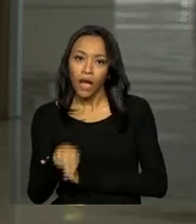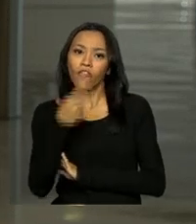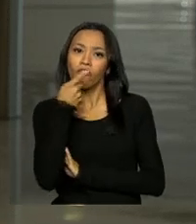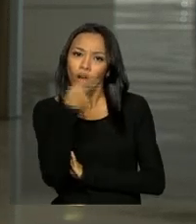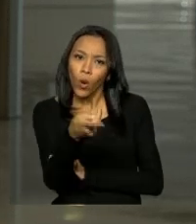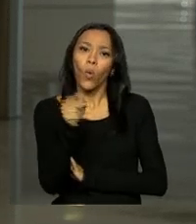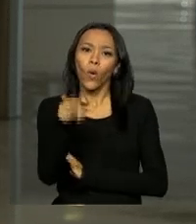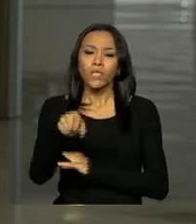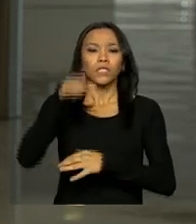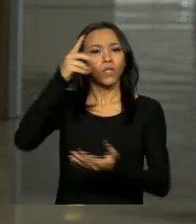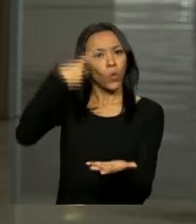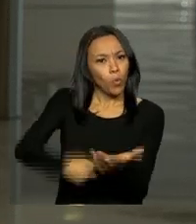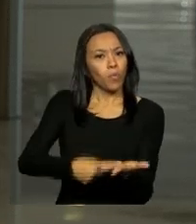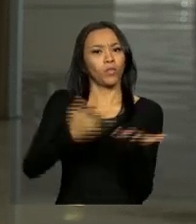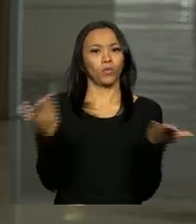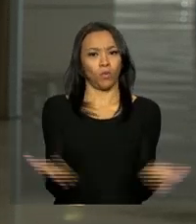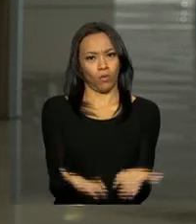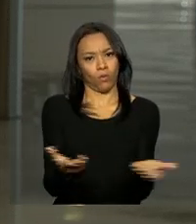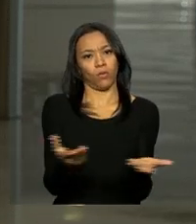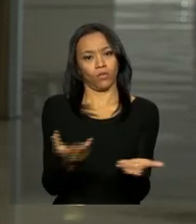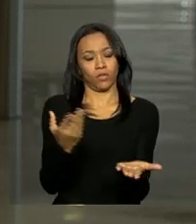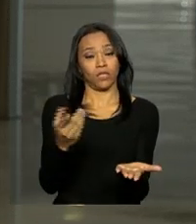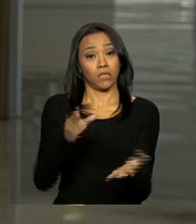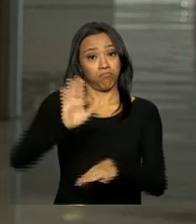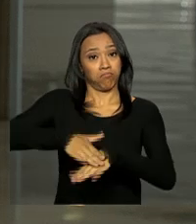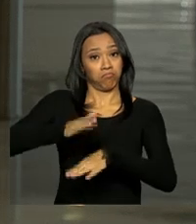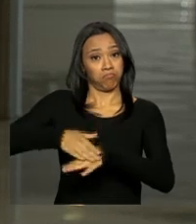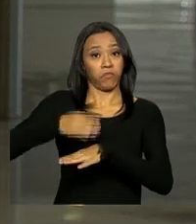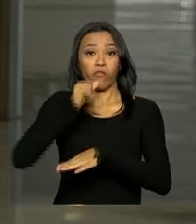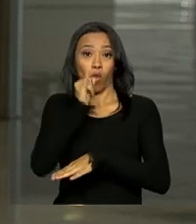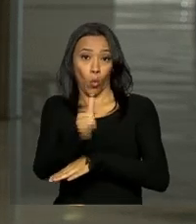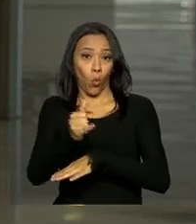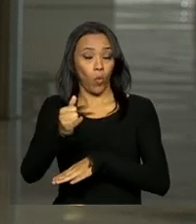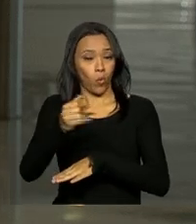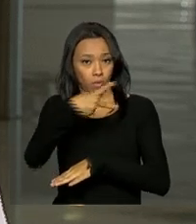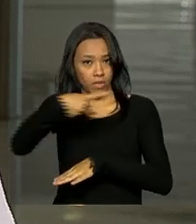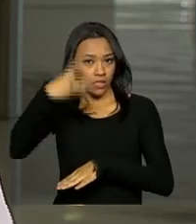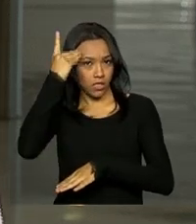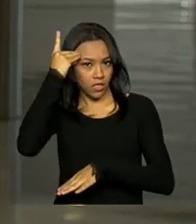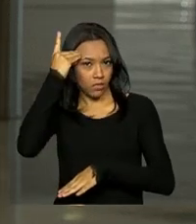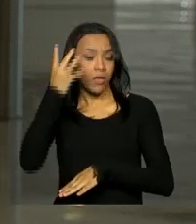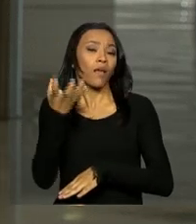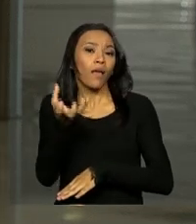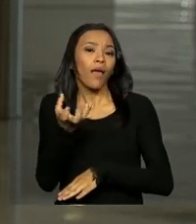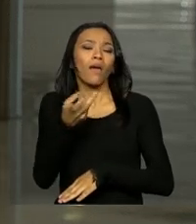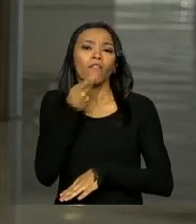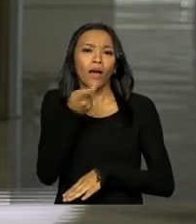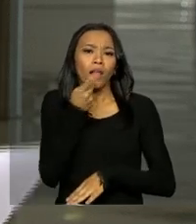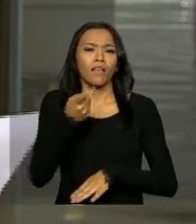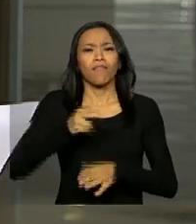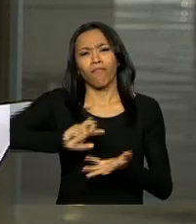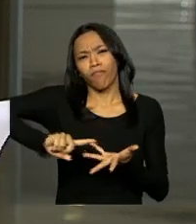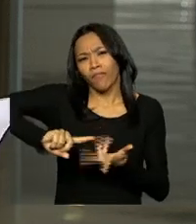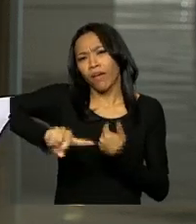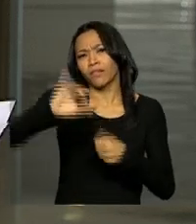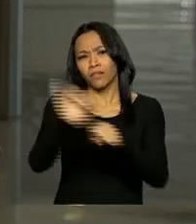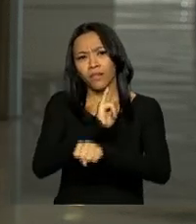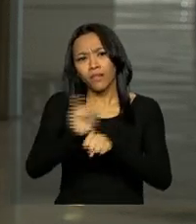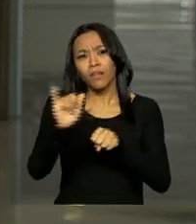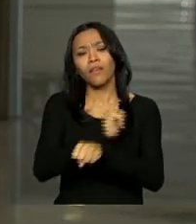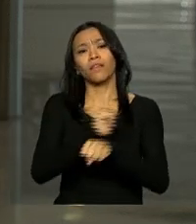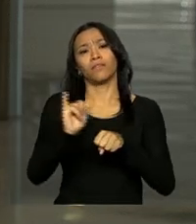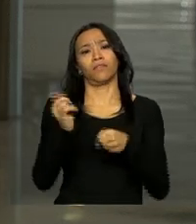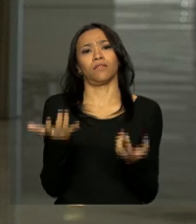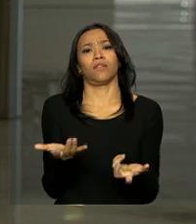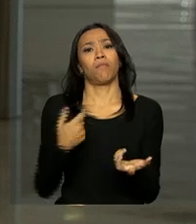a Margaret Chan hoje. Segundo a presidenta, o governo pretende ter uma série de caminhos para chegar à